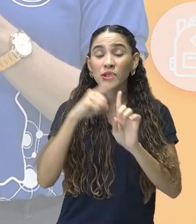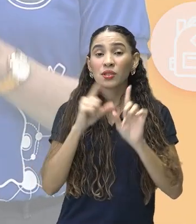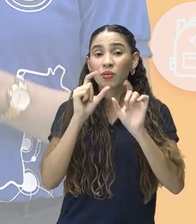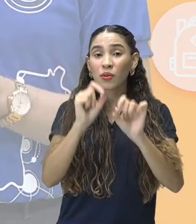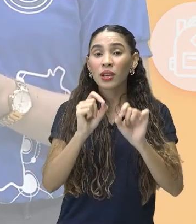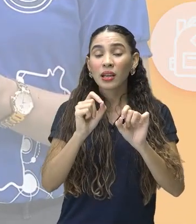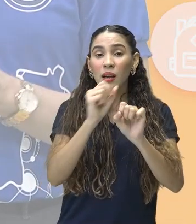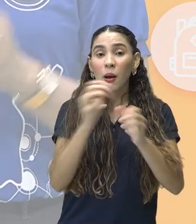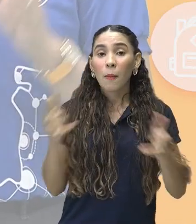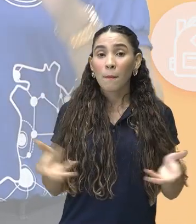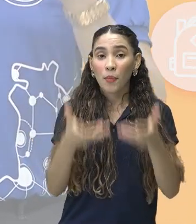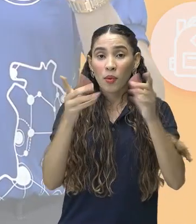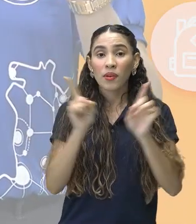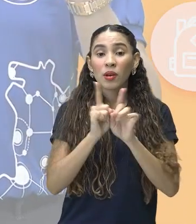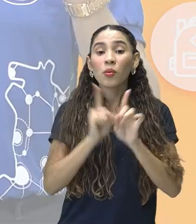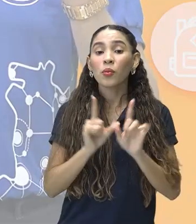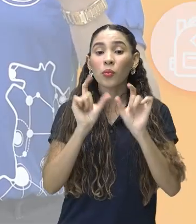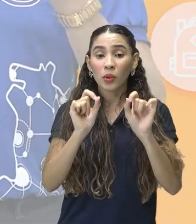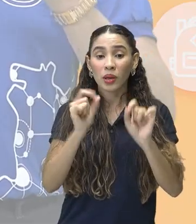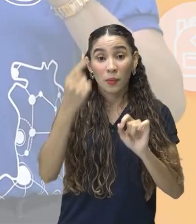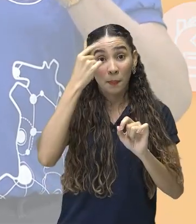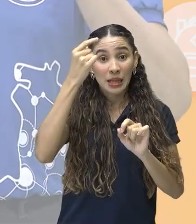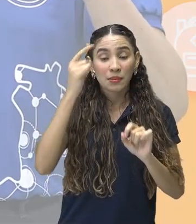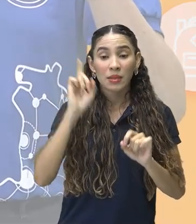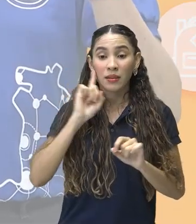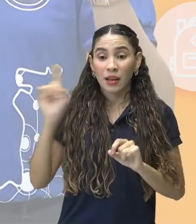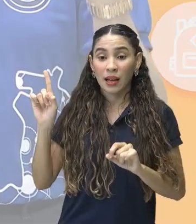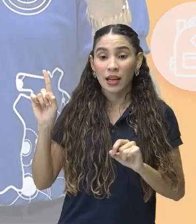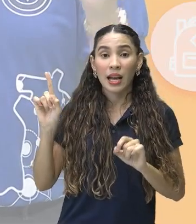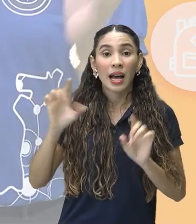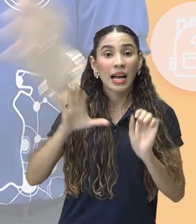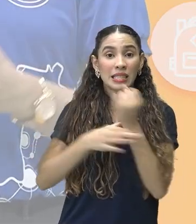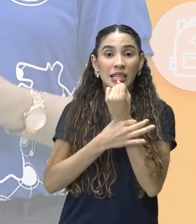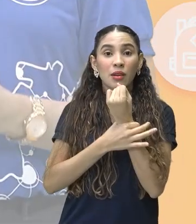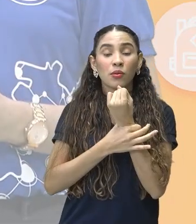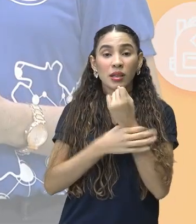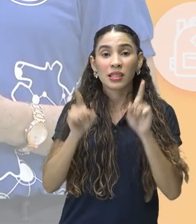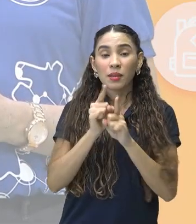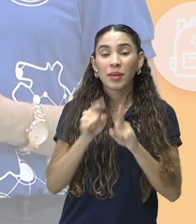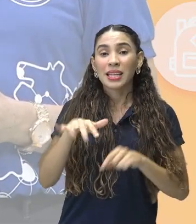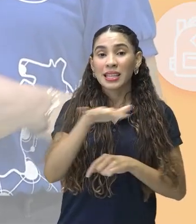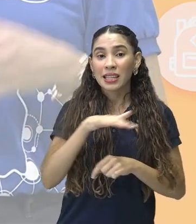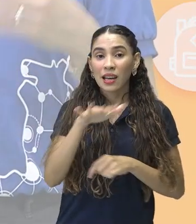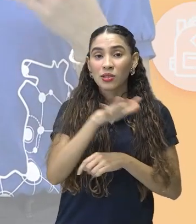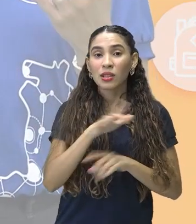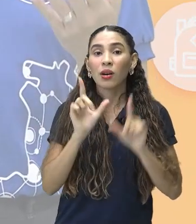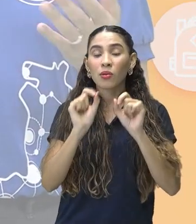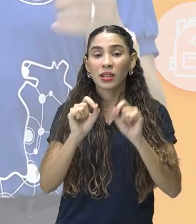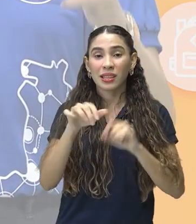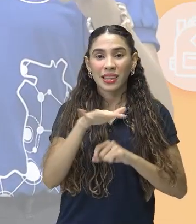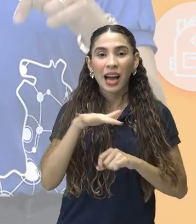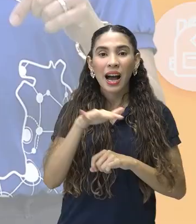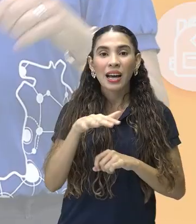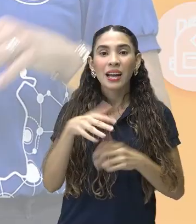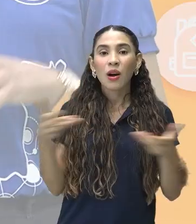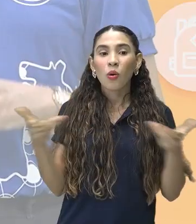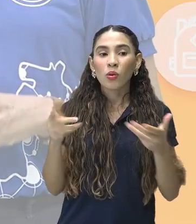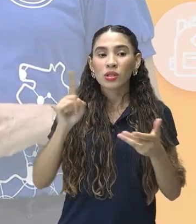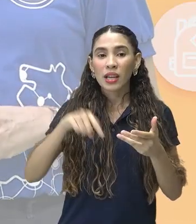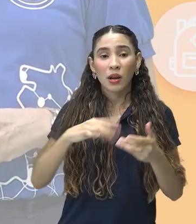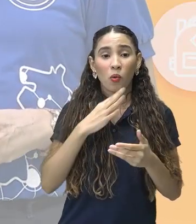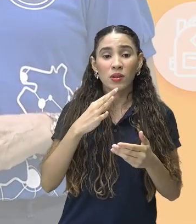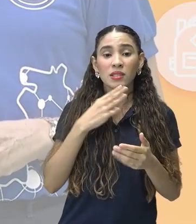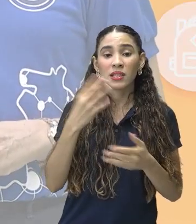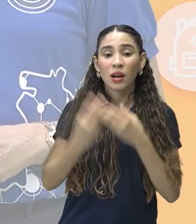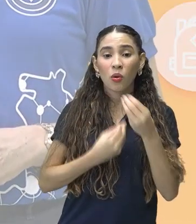de promover, olha só o pensamento, a segurança nacional da região que hoje é